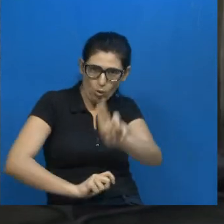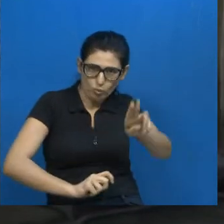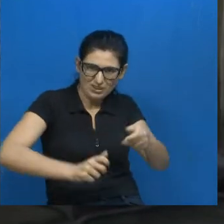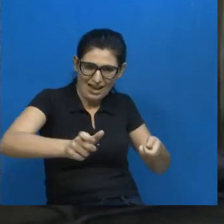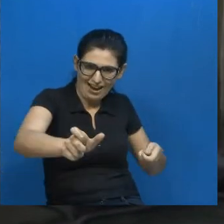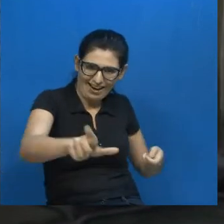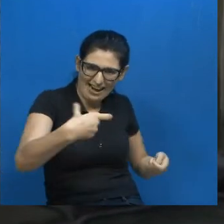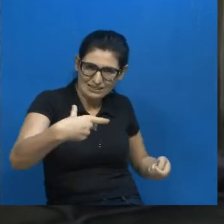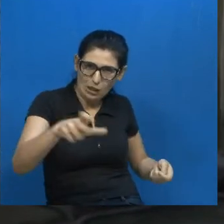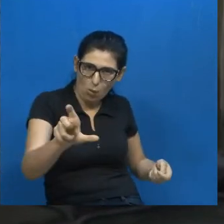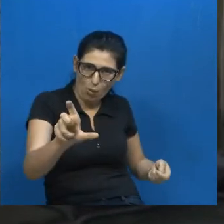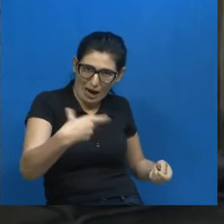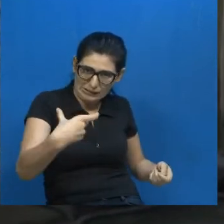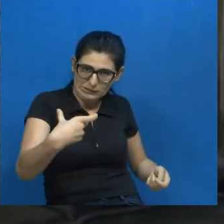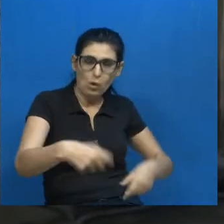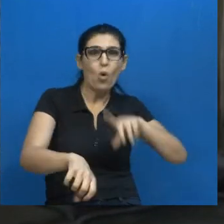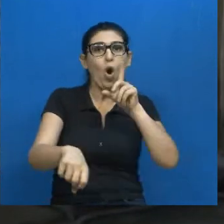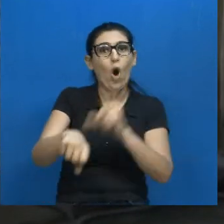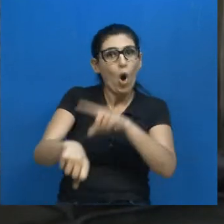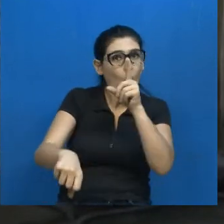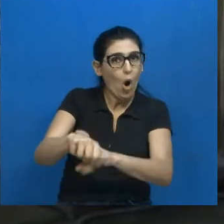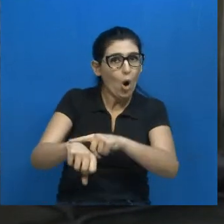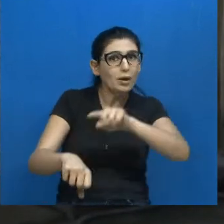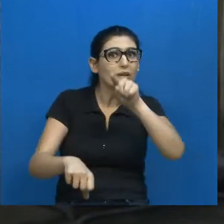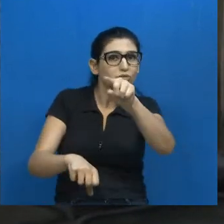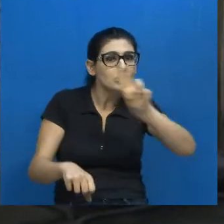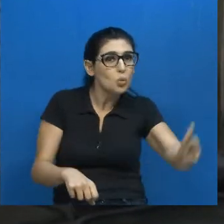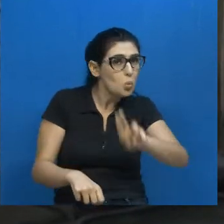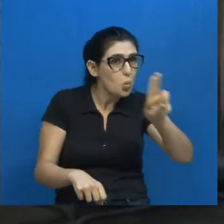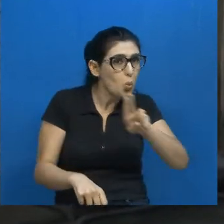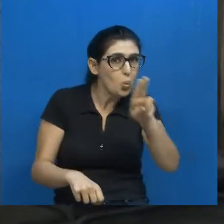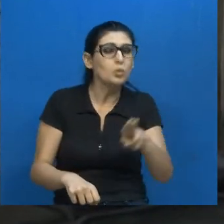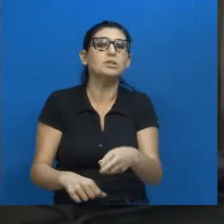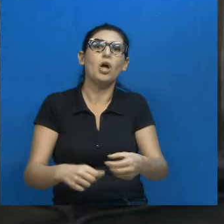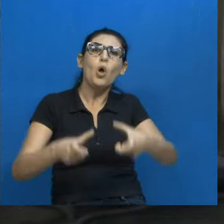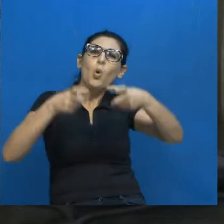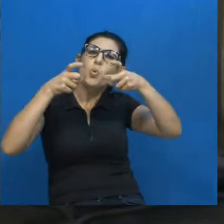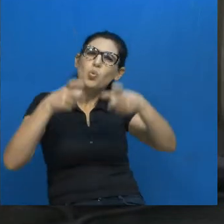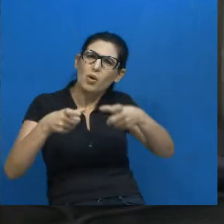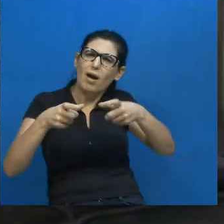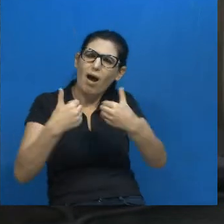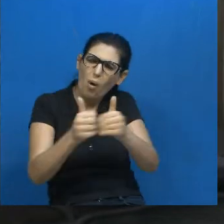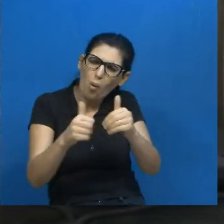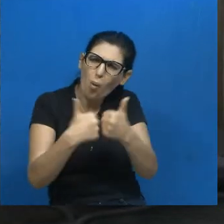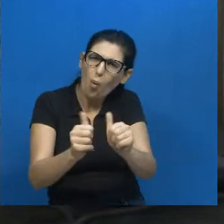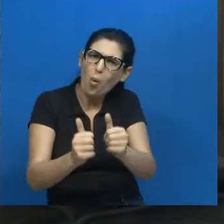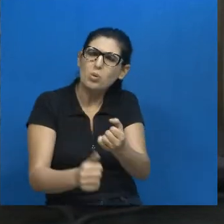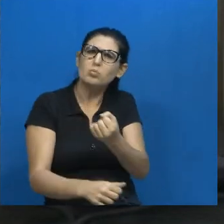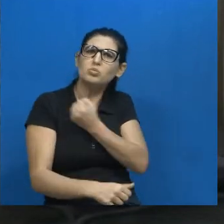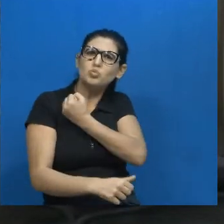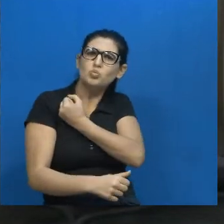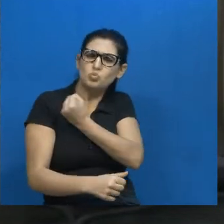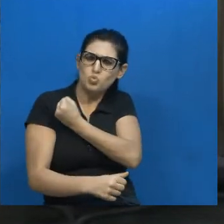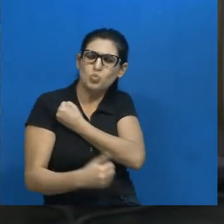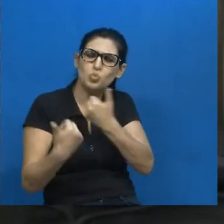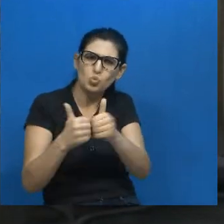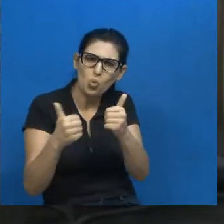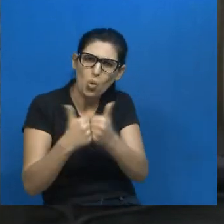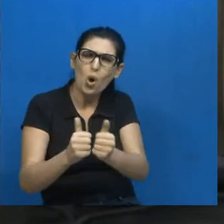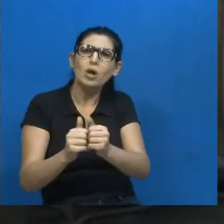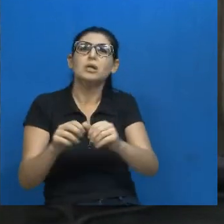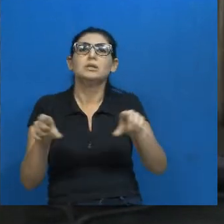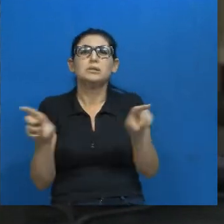a identificação, o horário que você está usando, a linha que você está usando e o local pela